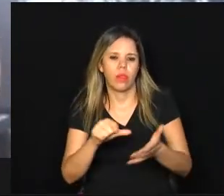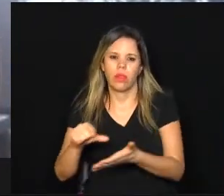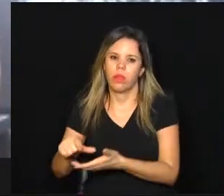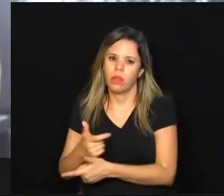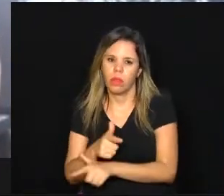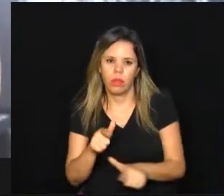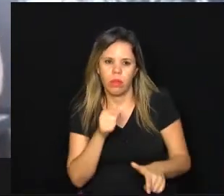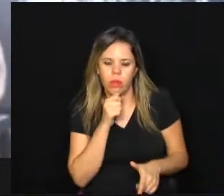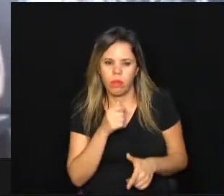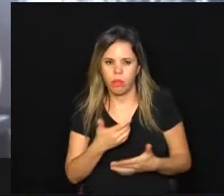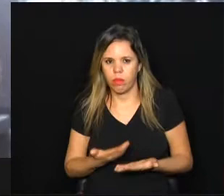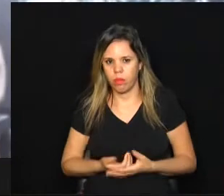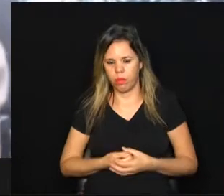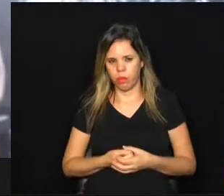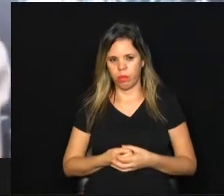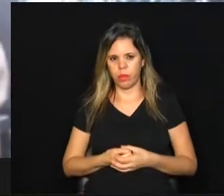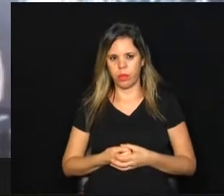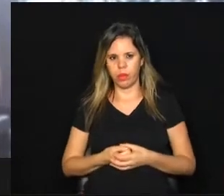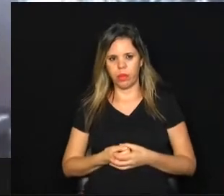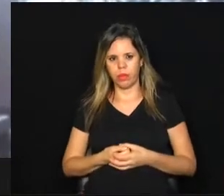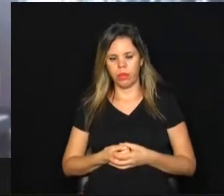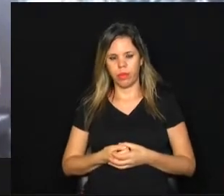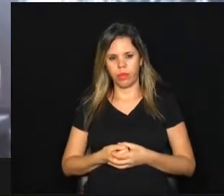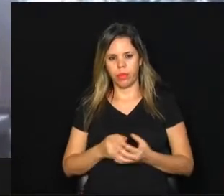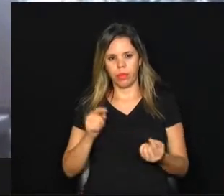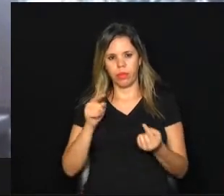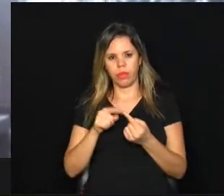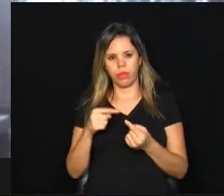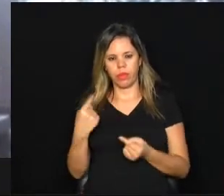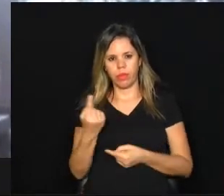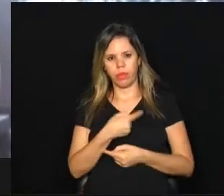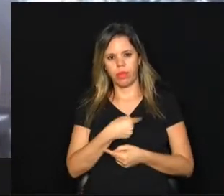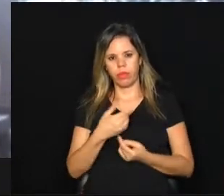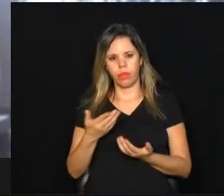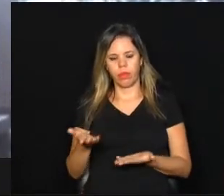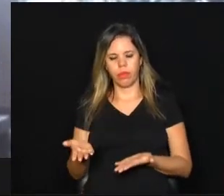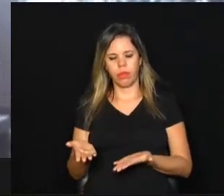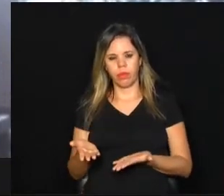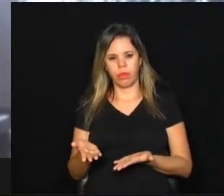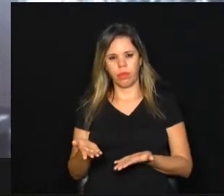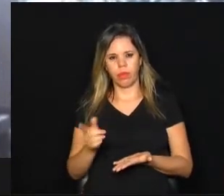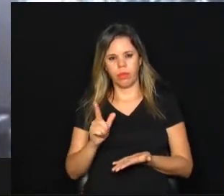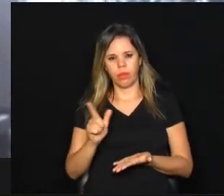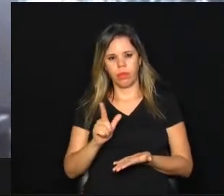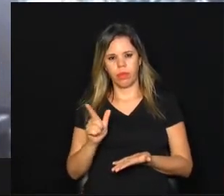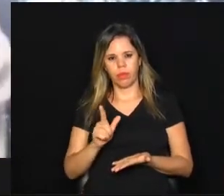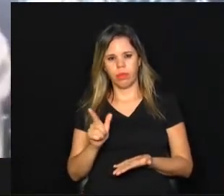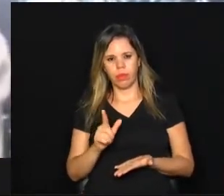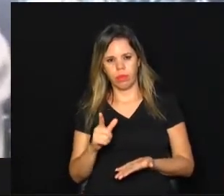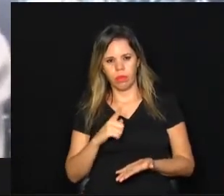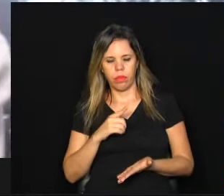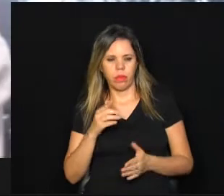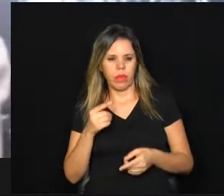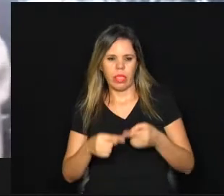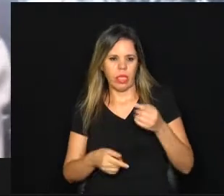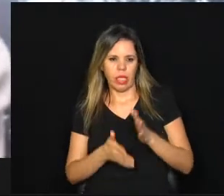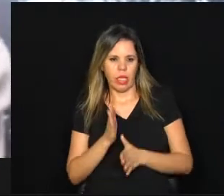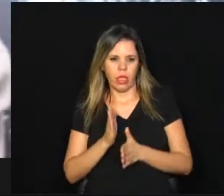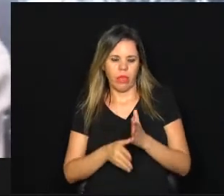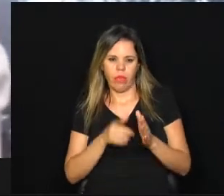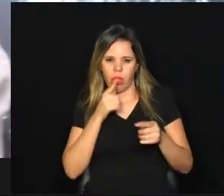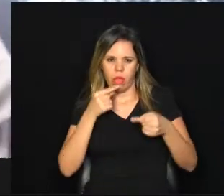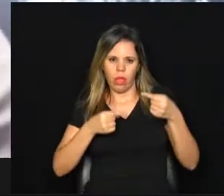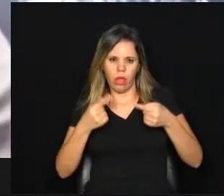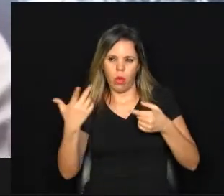né? Então, até é uma provocação no sentido da gente... claro que isso não tem nada a ver com o debate da água aqui,